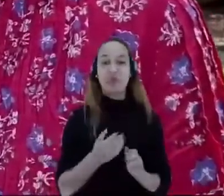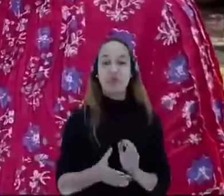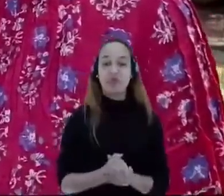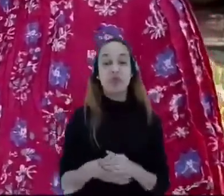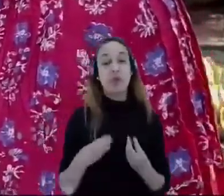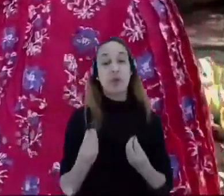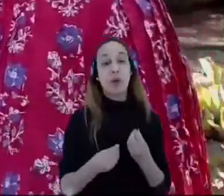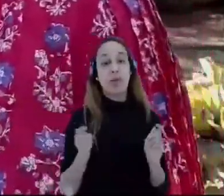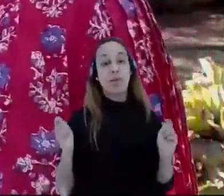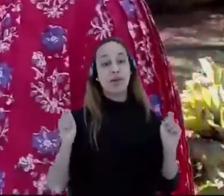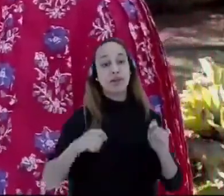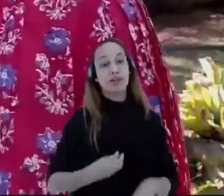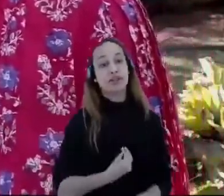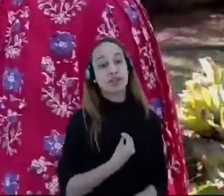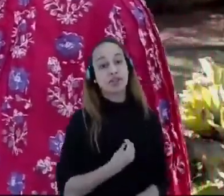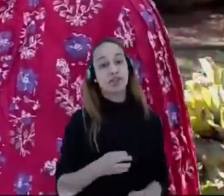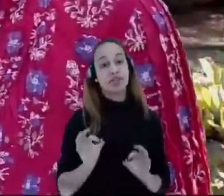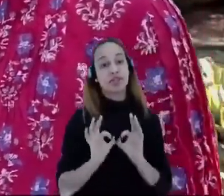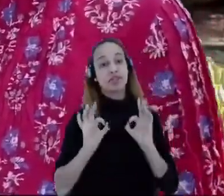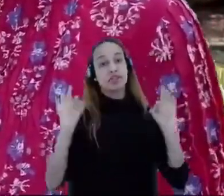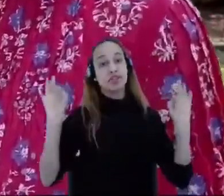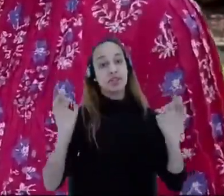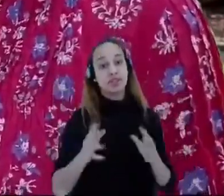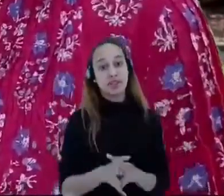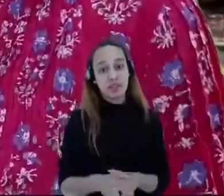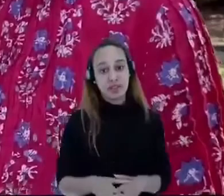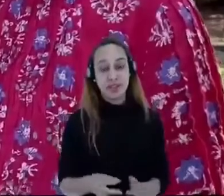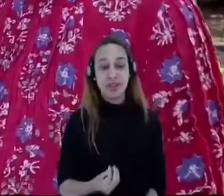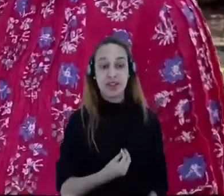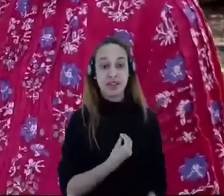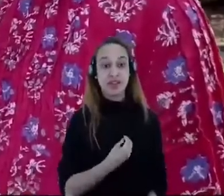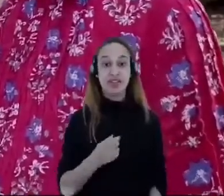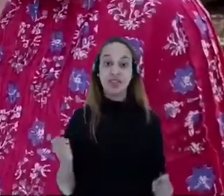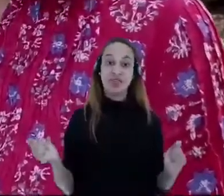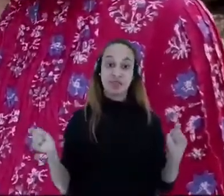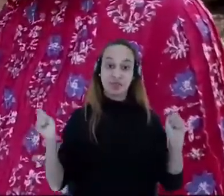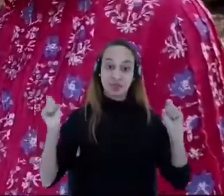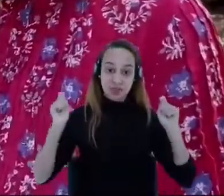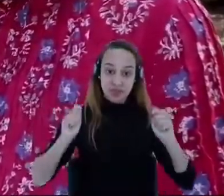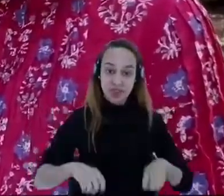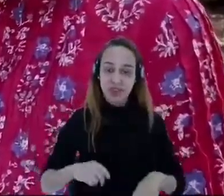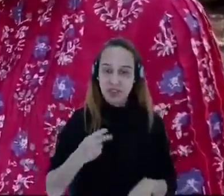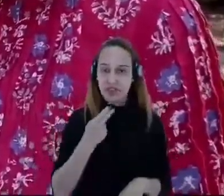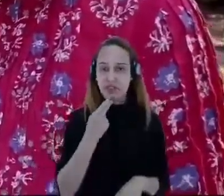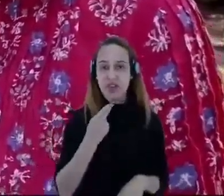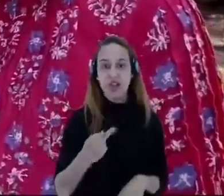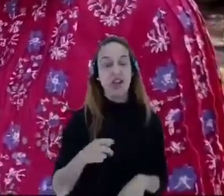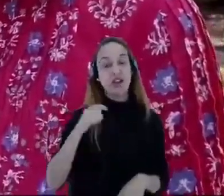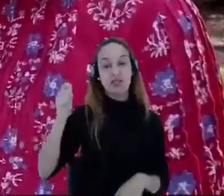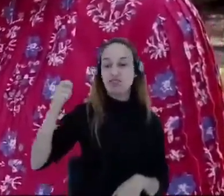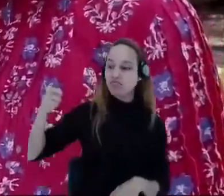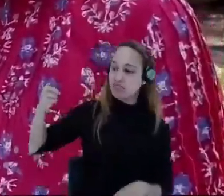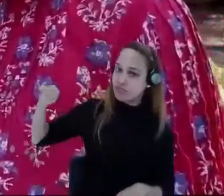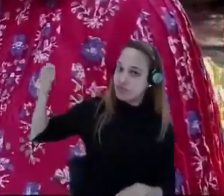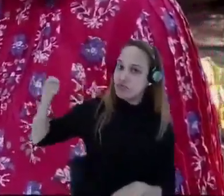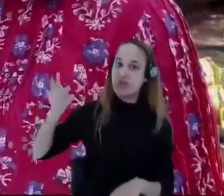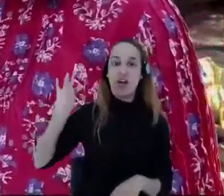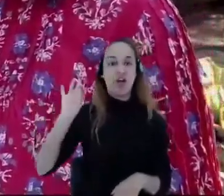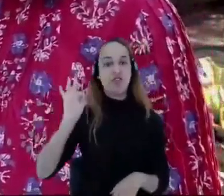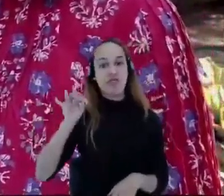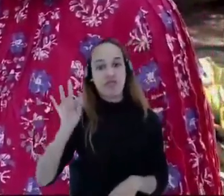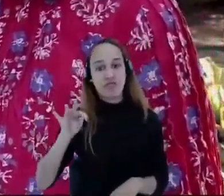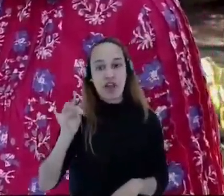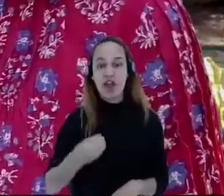possível ter uma vida plena? Uma vida plena é completamente possível. Eu não estou falando aqui de um conto de fadas, de viver num lugar longínquo, de não ter que